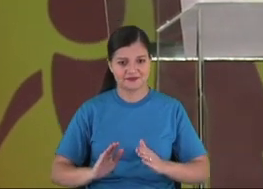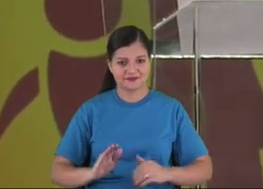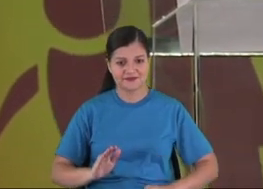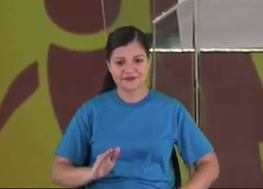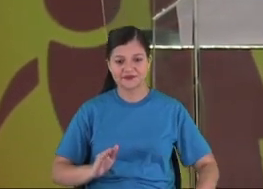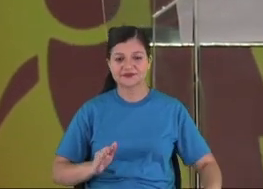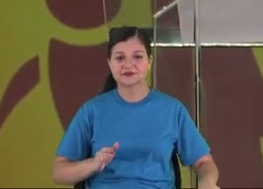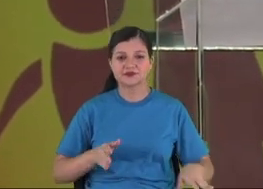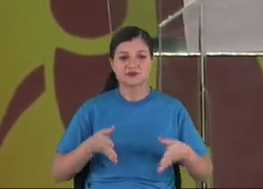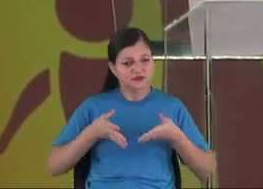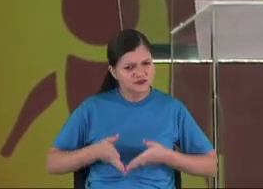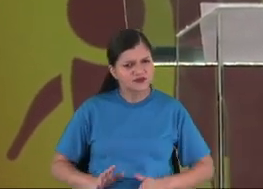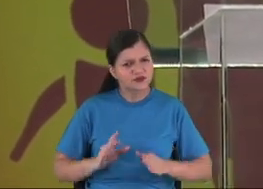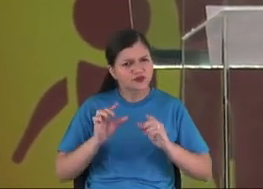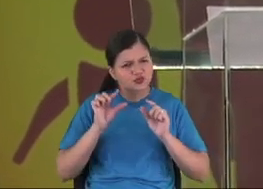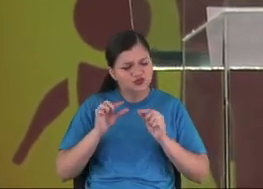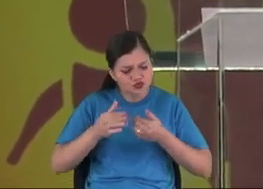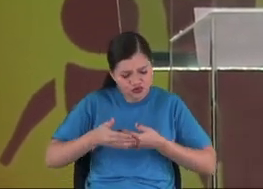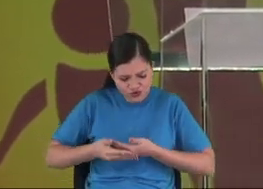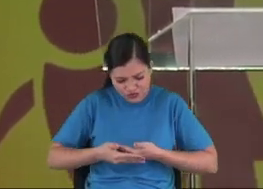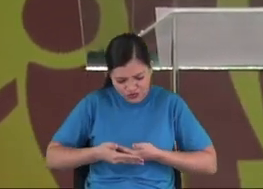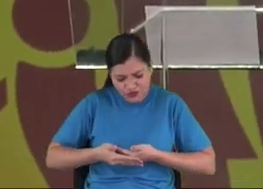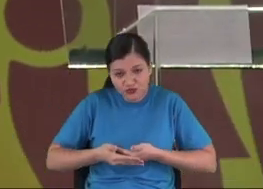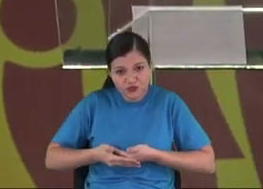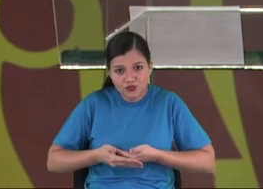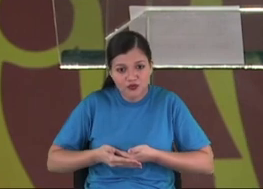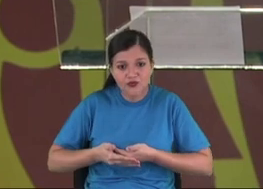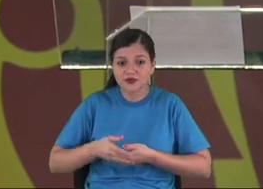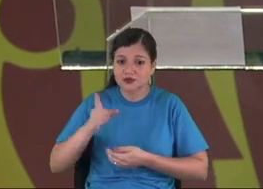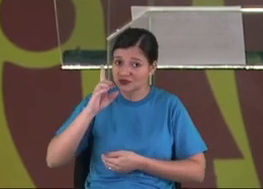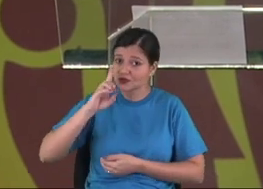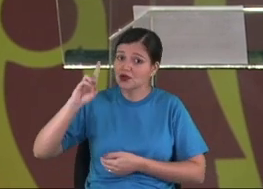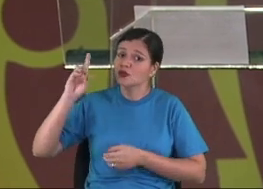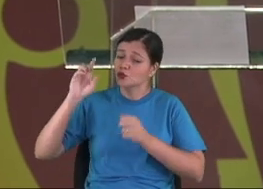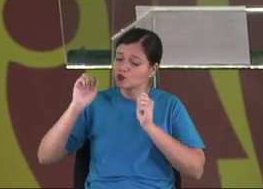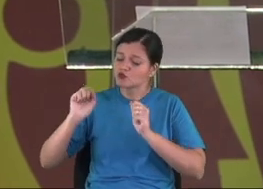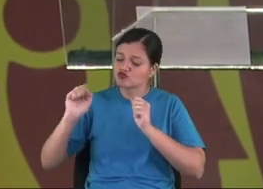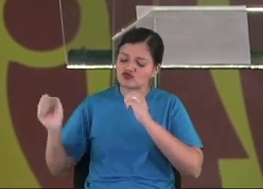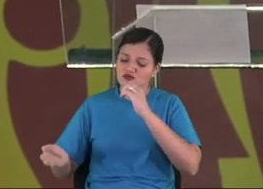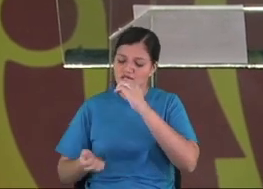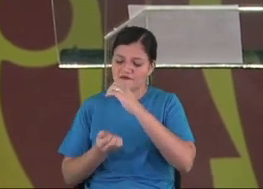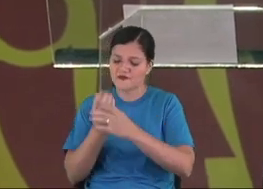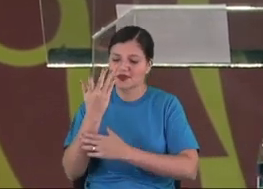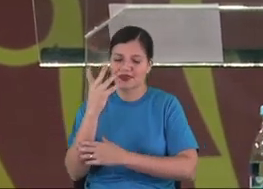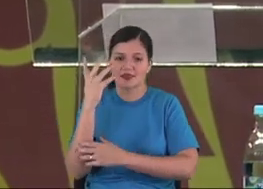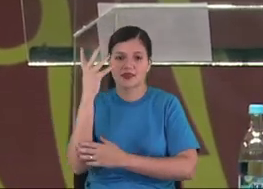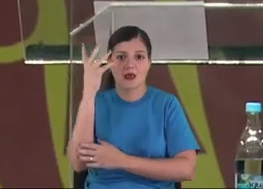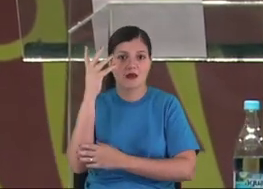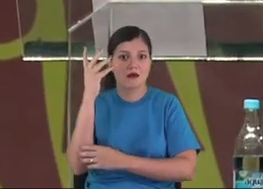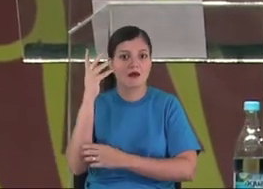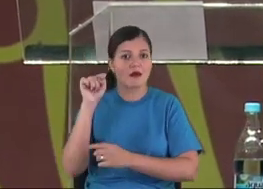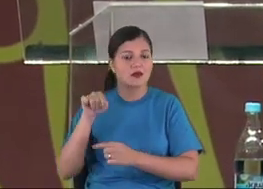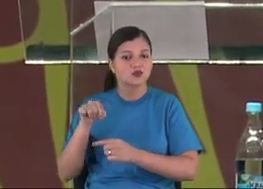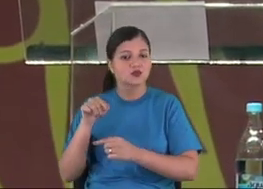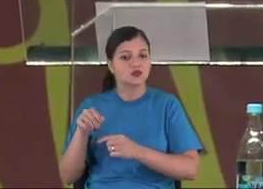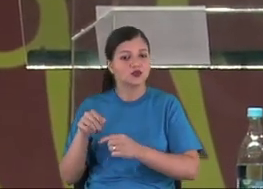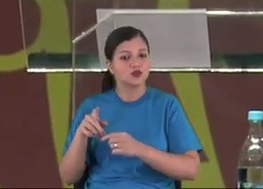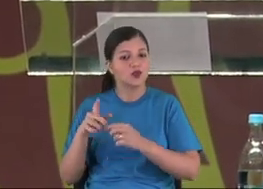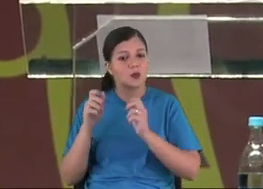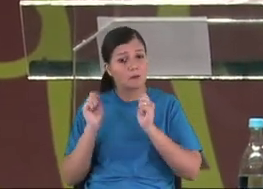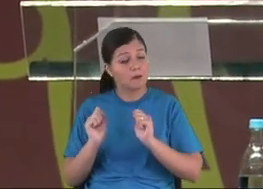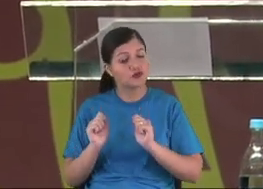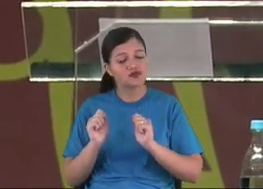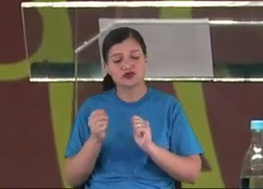Ele nasce pequeno. Deus podia ter inventado, né, na criação do ser humano, podia ser o